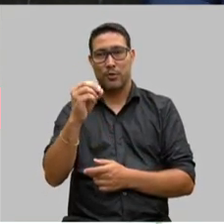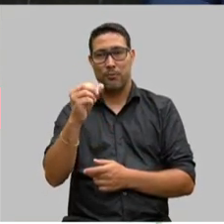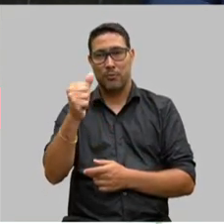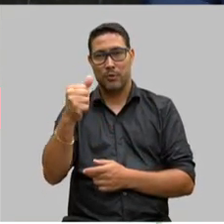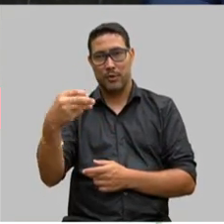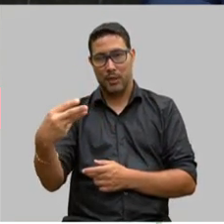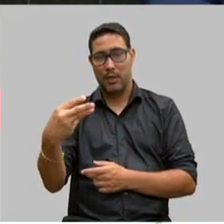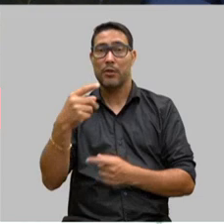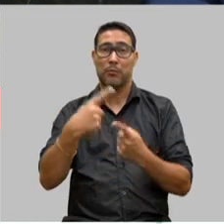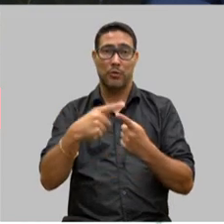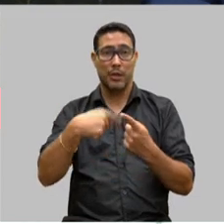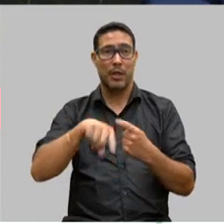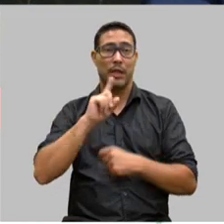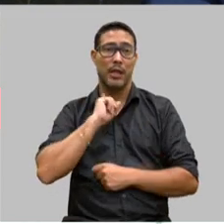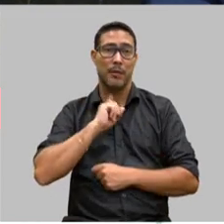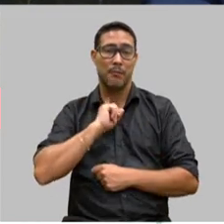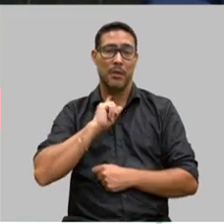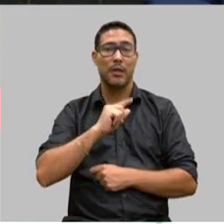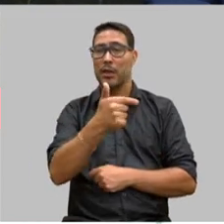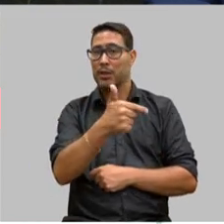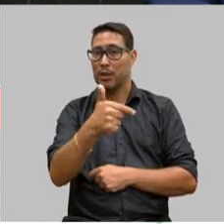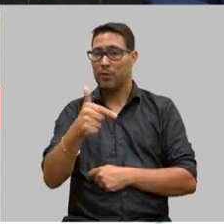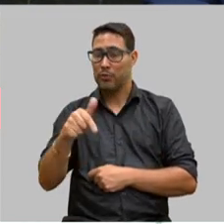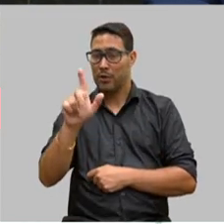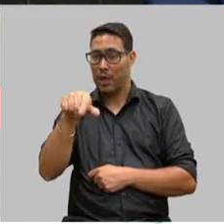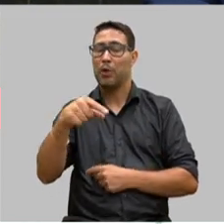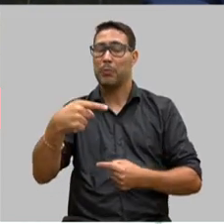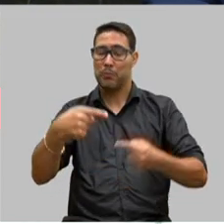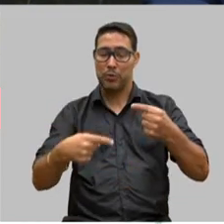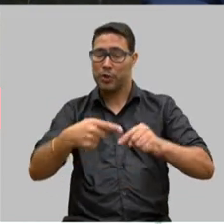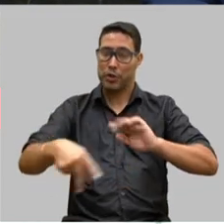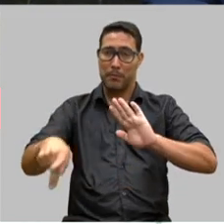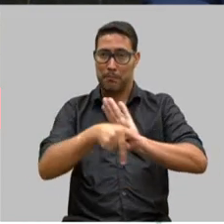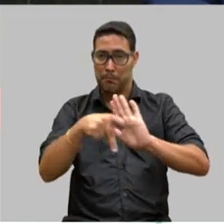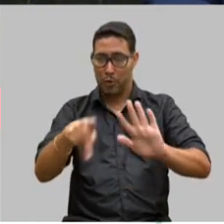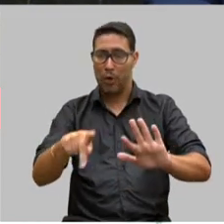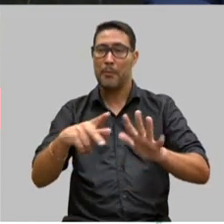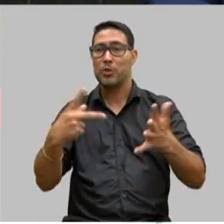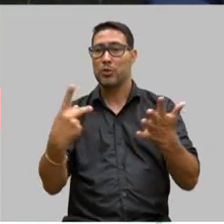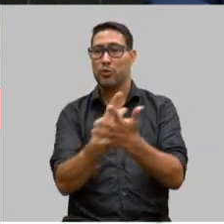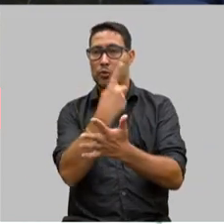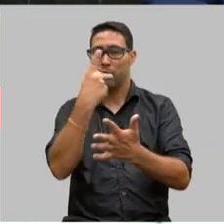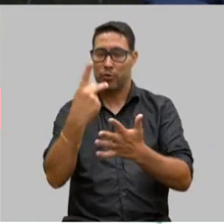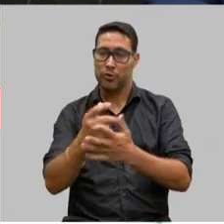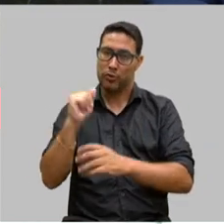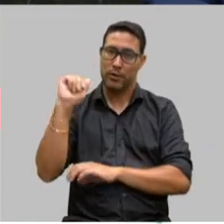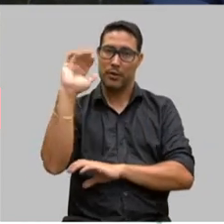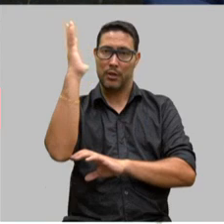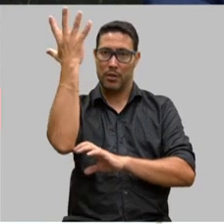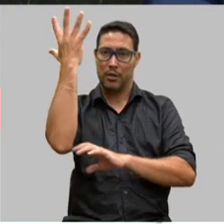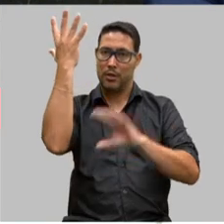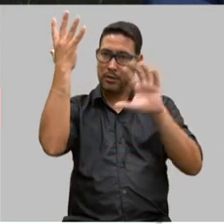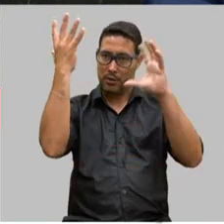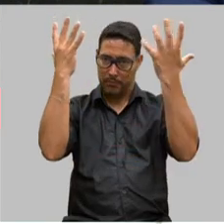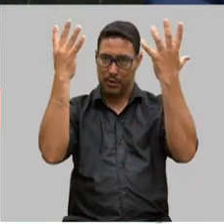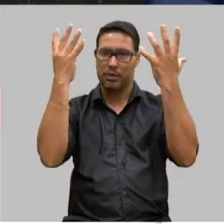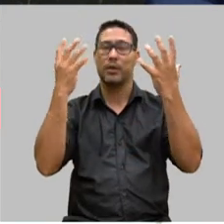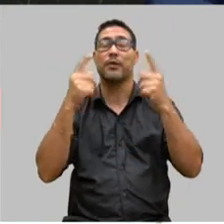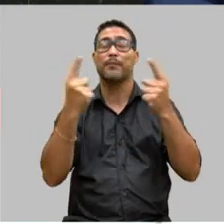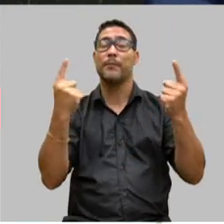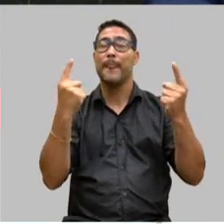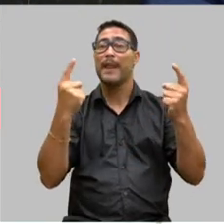de mudanças climáticas estabelecidas. Eu tenho certeza que, com a sua liderança e a sua visão, nós poderemos ter